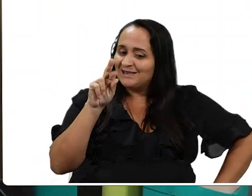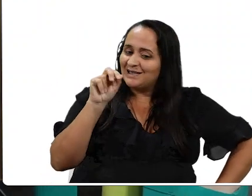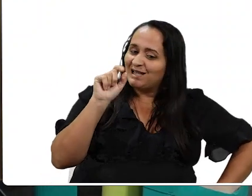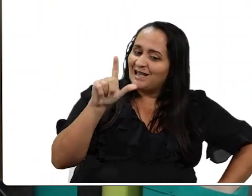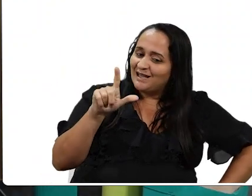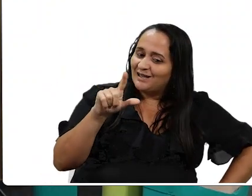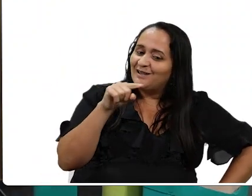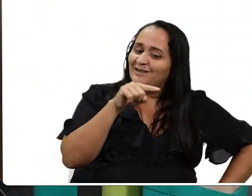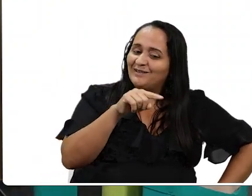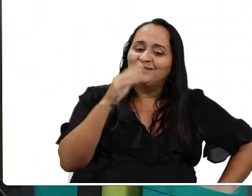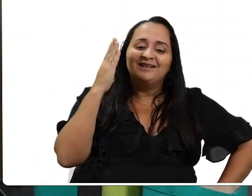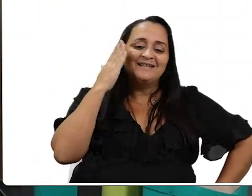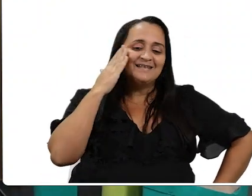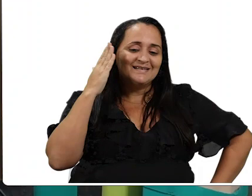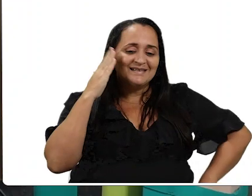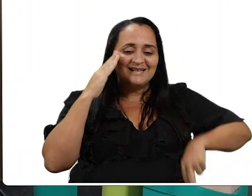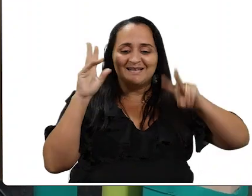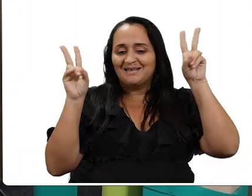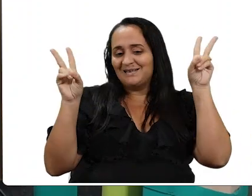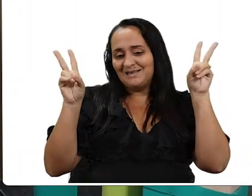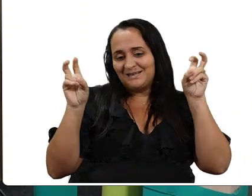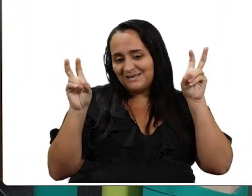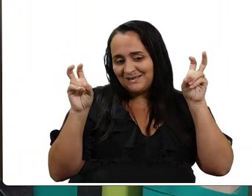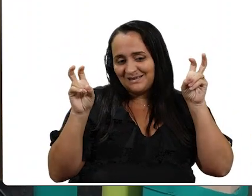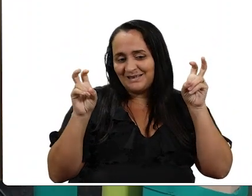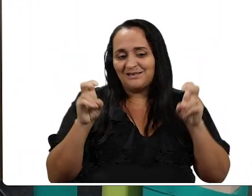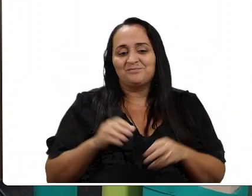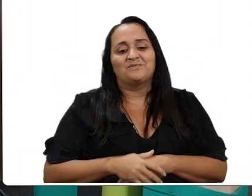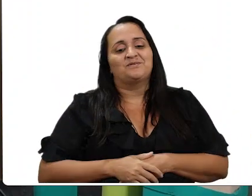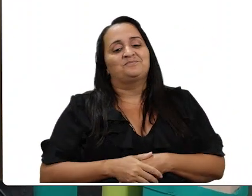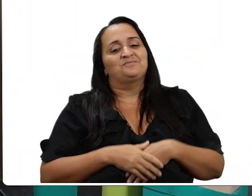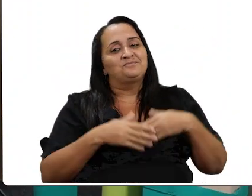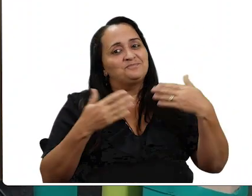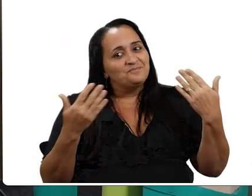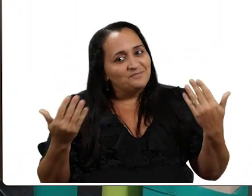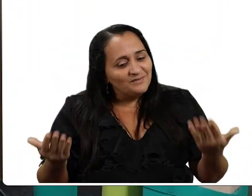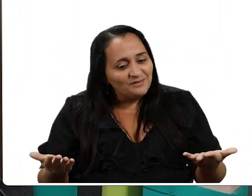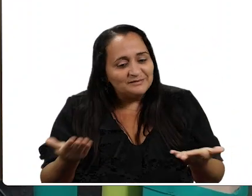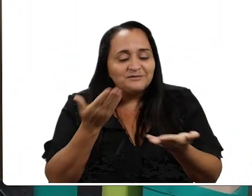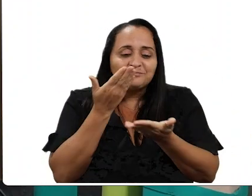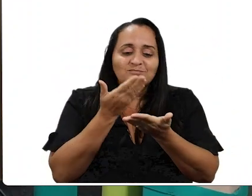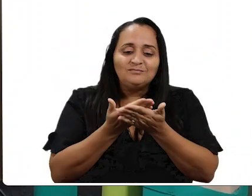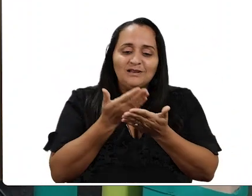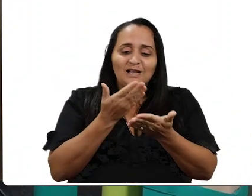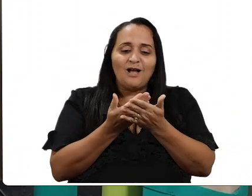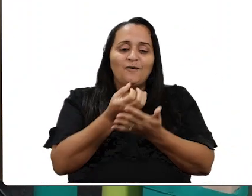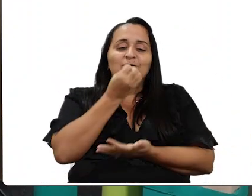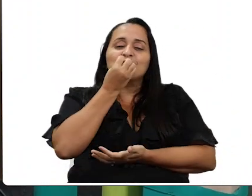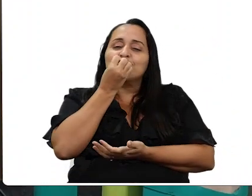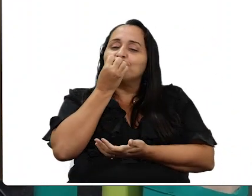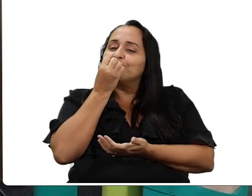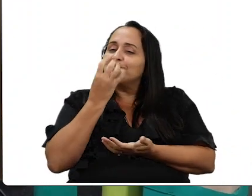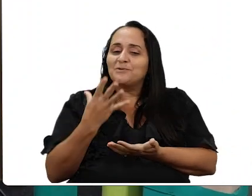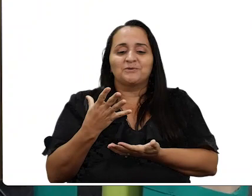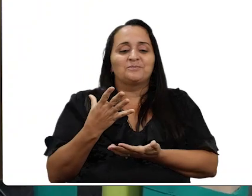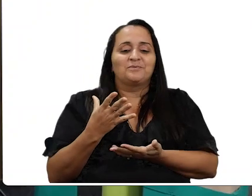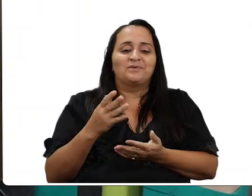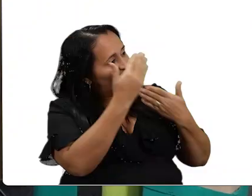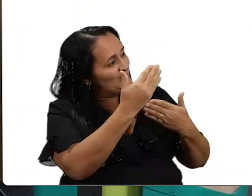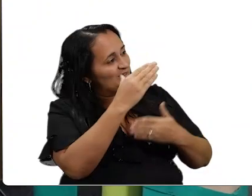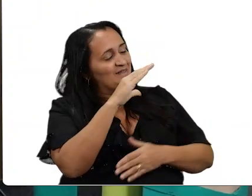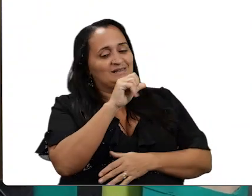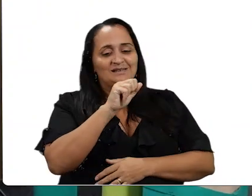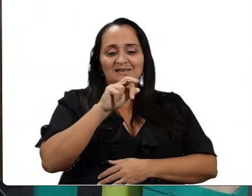ela está ligada no assunto. Com certeza. Alunos, se preparem, a aula está muito boa.